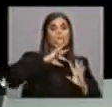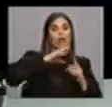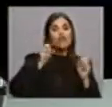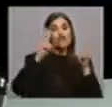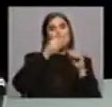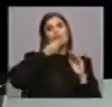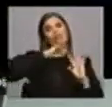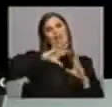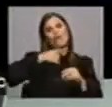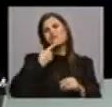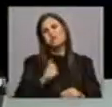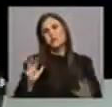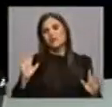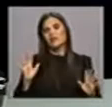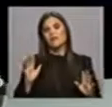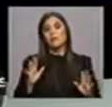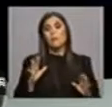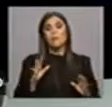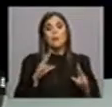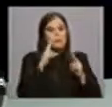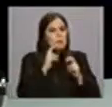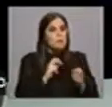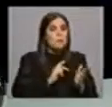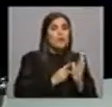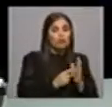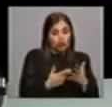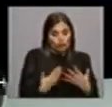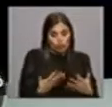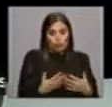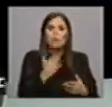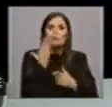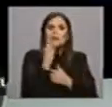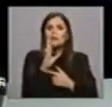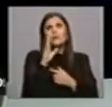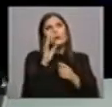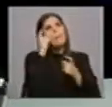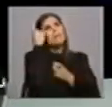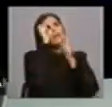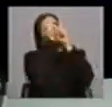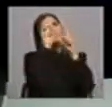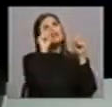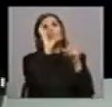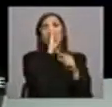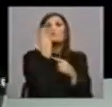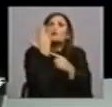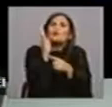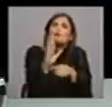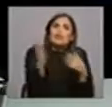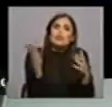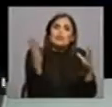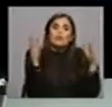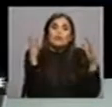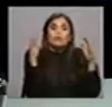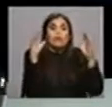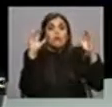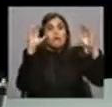debruçou-se também na questão tecnológica, com a tecnologia atual. E se nós conseguíssemos, eventualmente, fechar a atmosfera ali, de modo a que